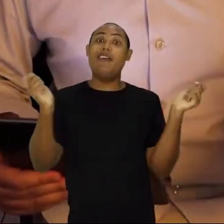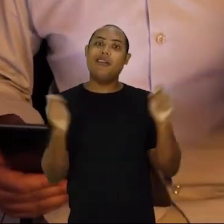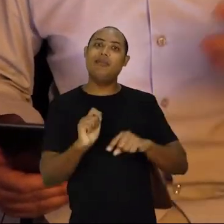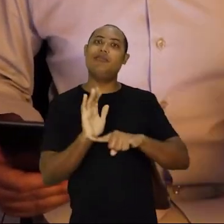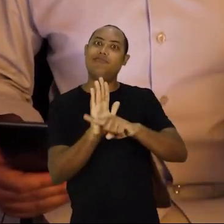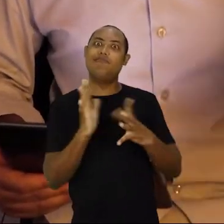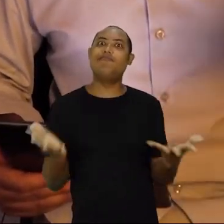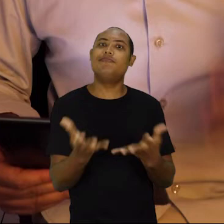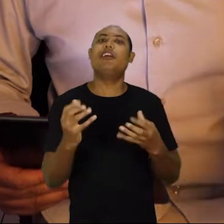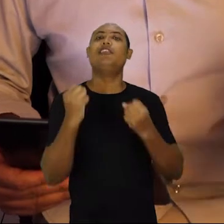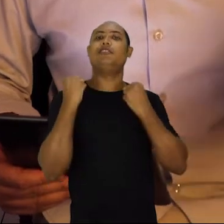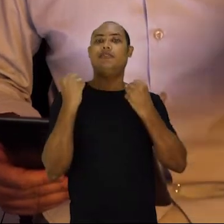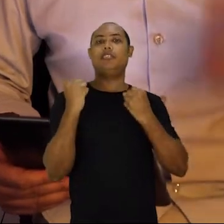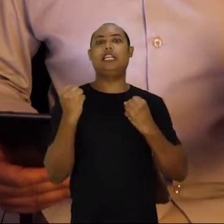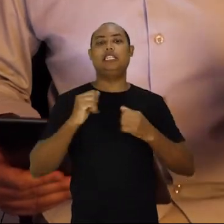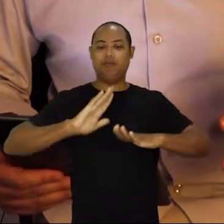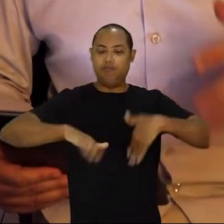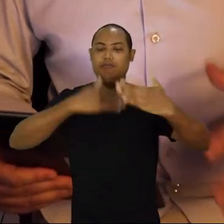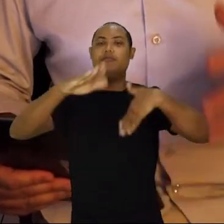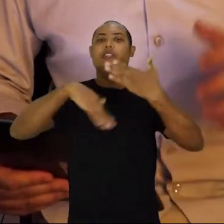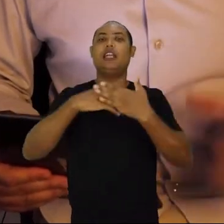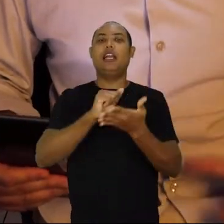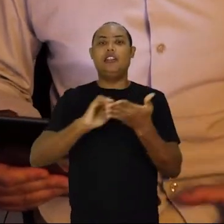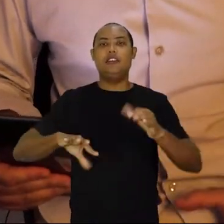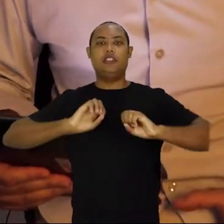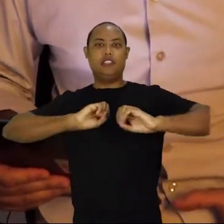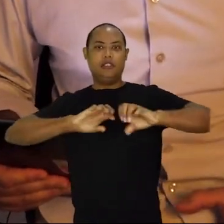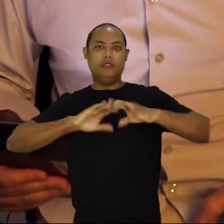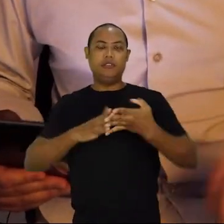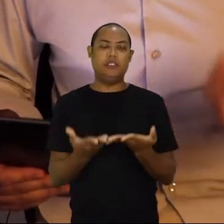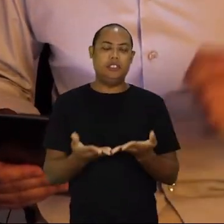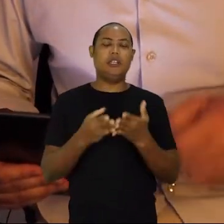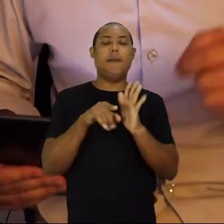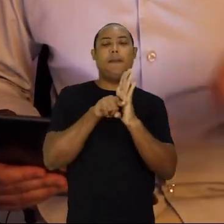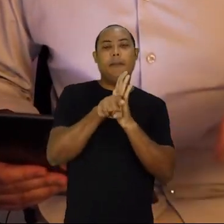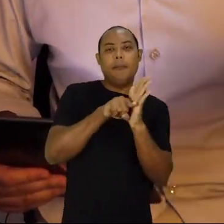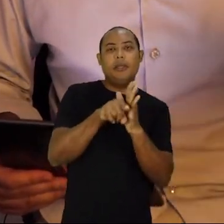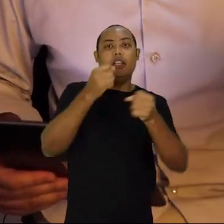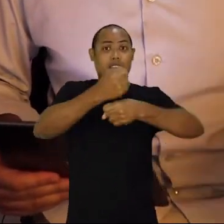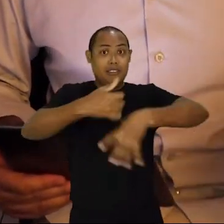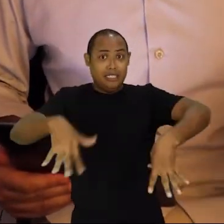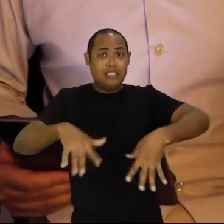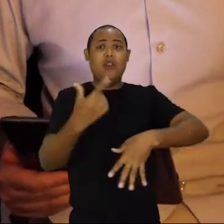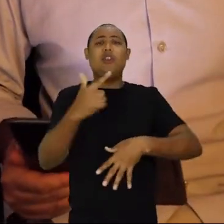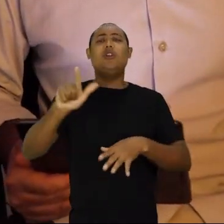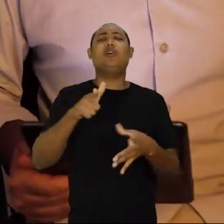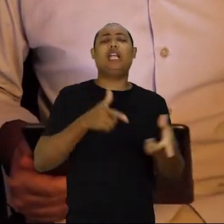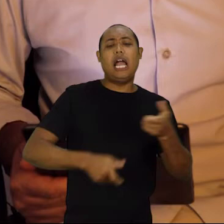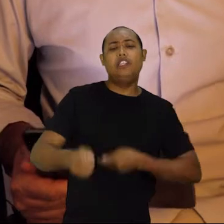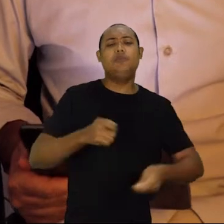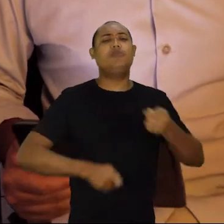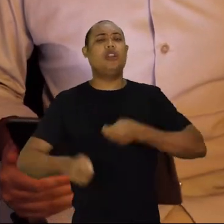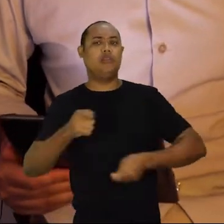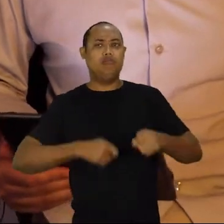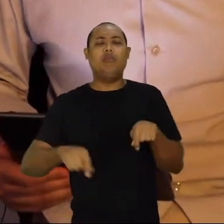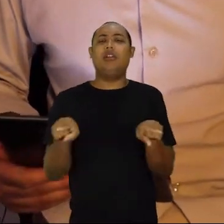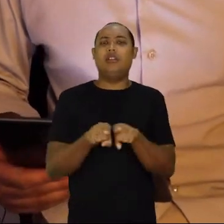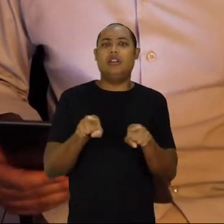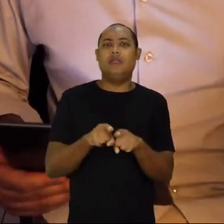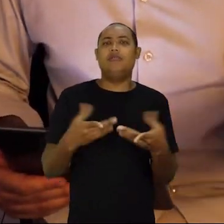e outras ações que pudessem fortalecer o desenvolvimento das nossas atividades de ensino, pesquisa, extensão e as